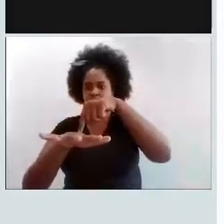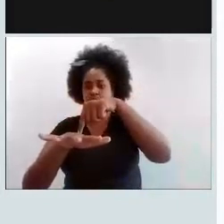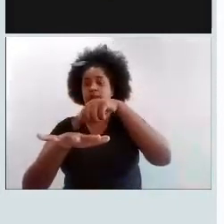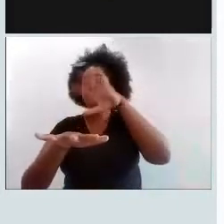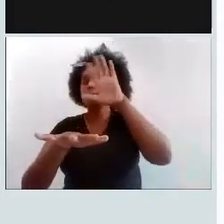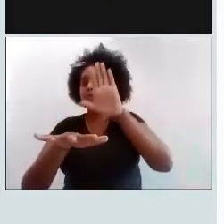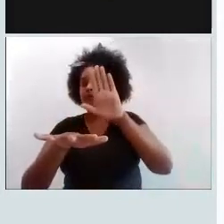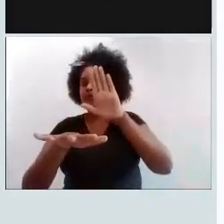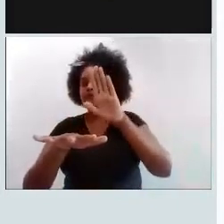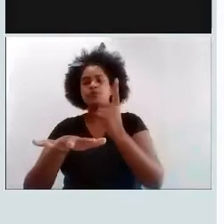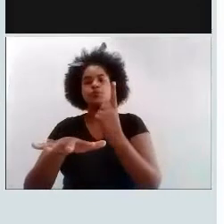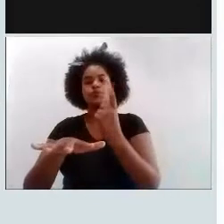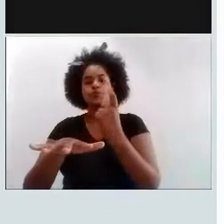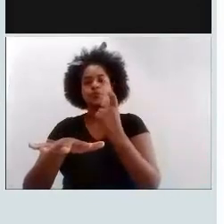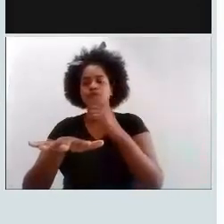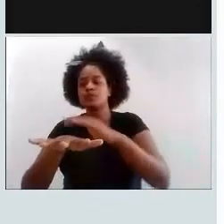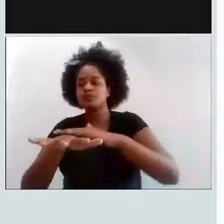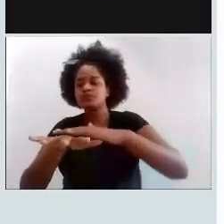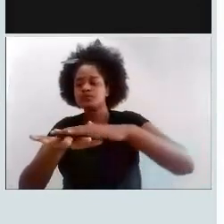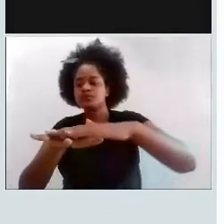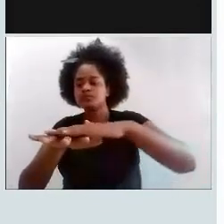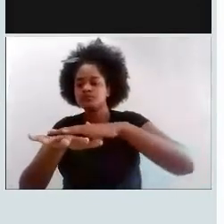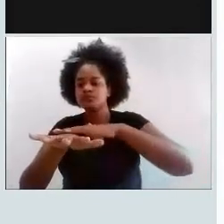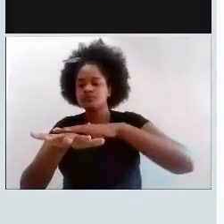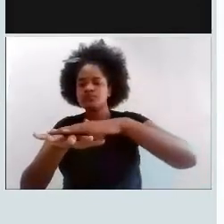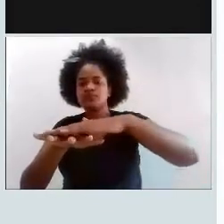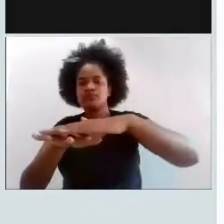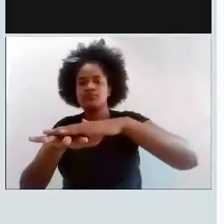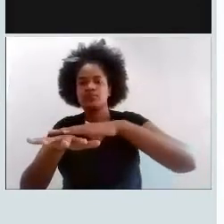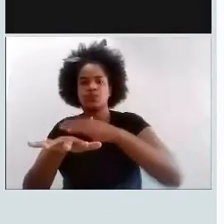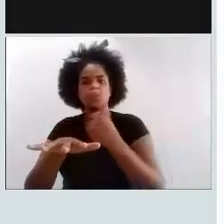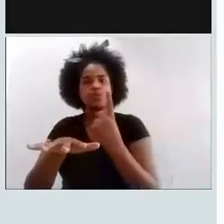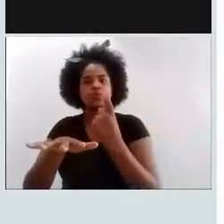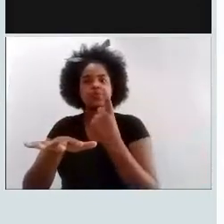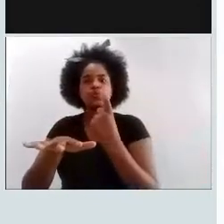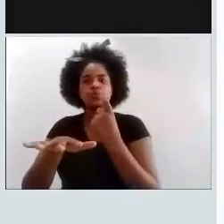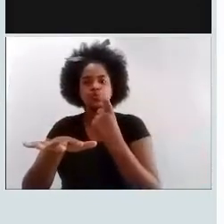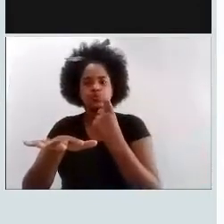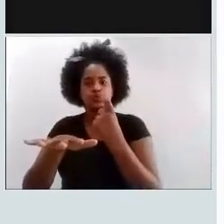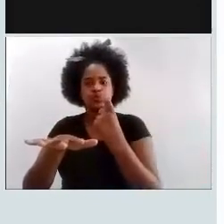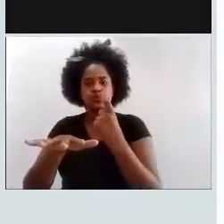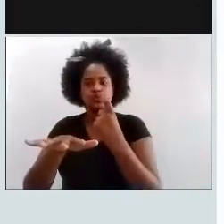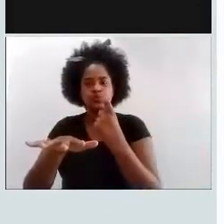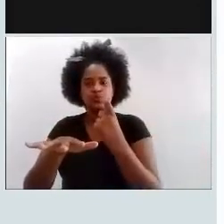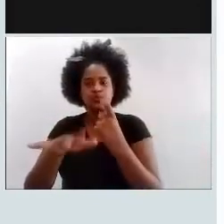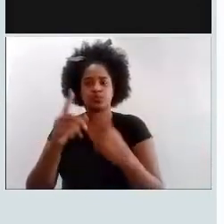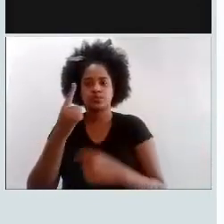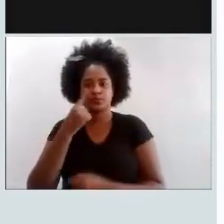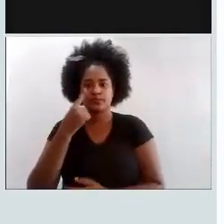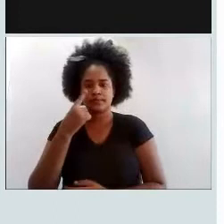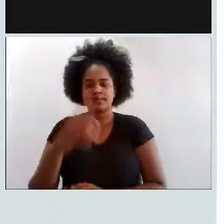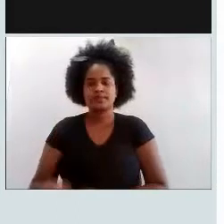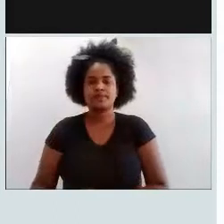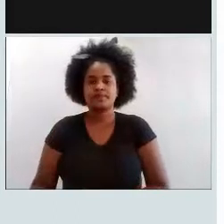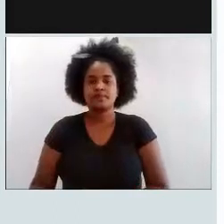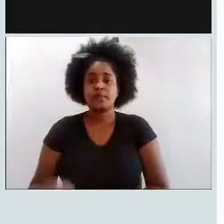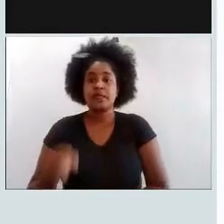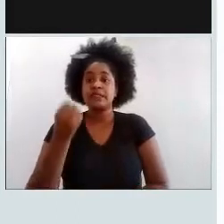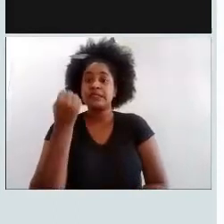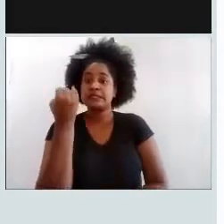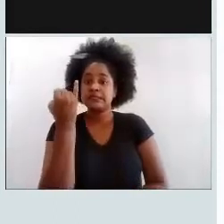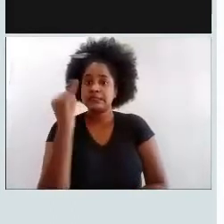seja, se, os pontos eles forem não